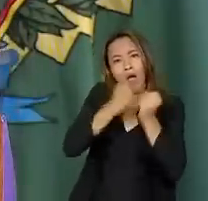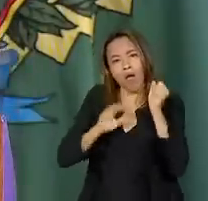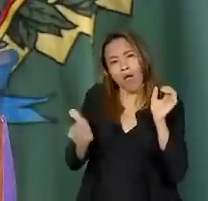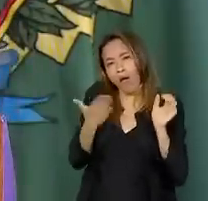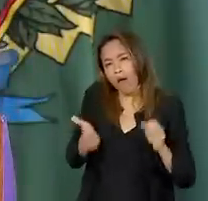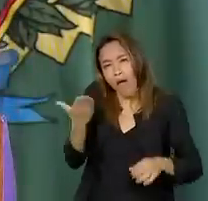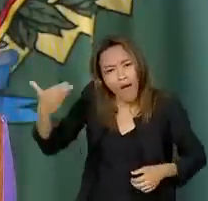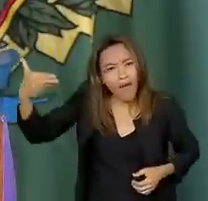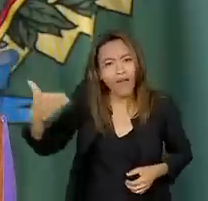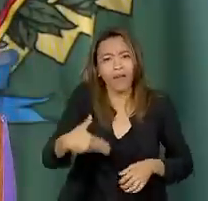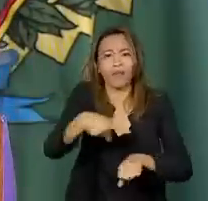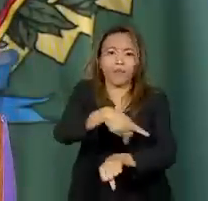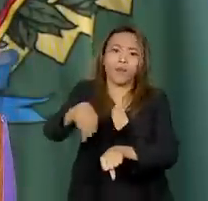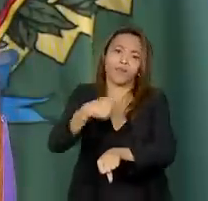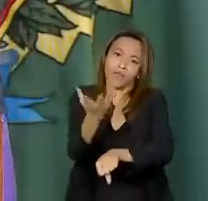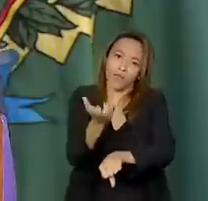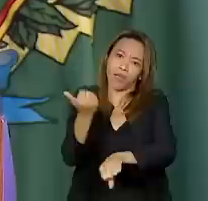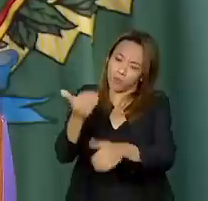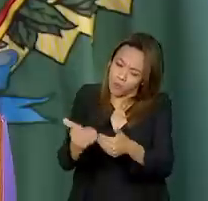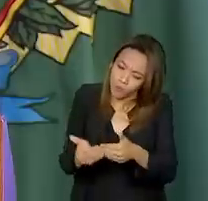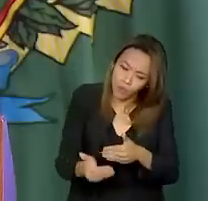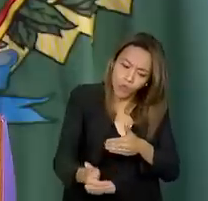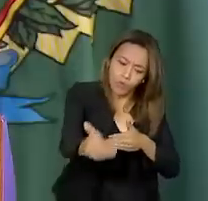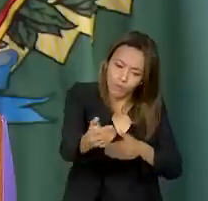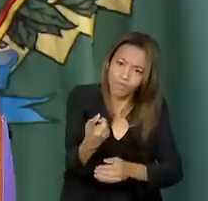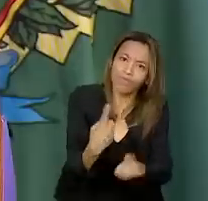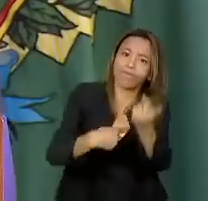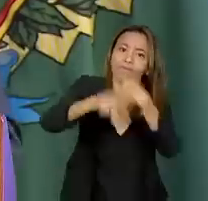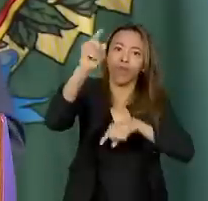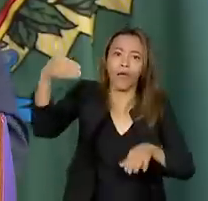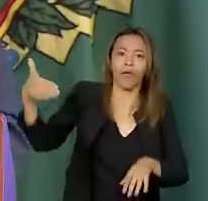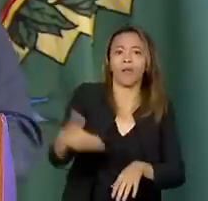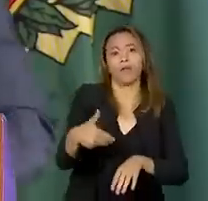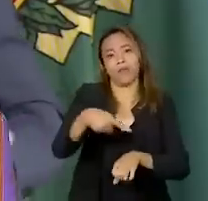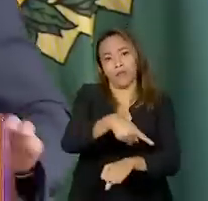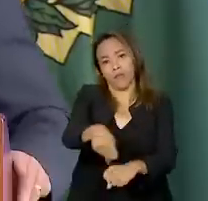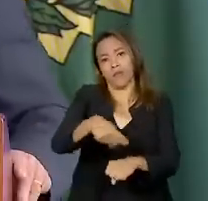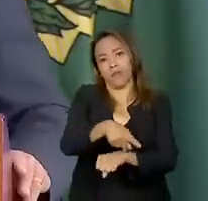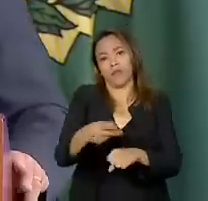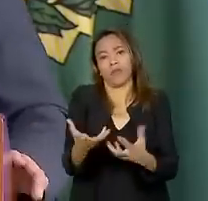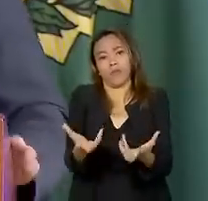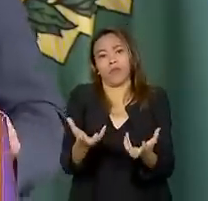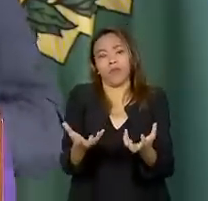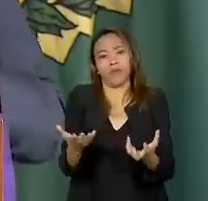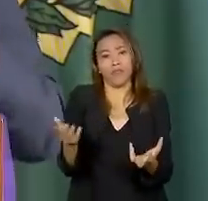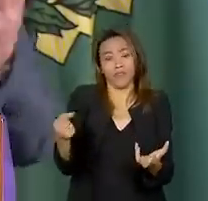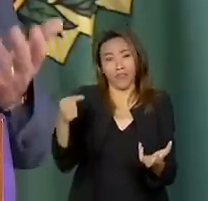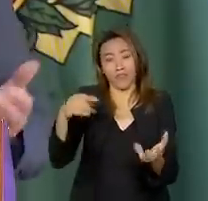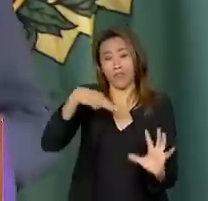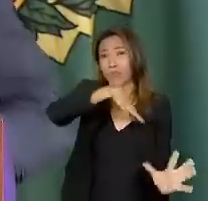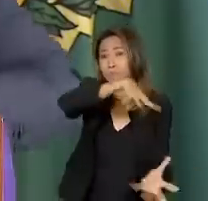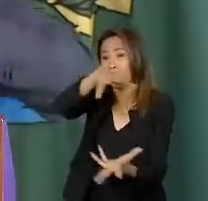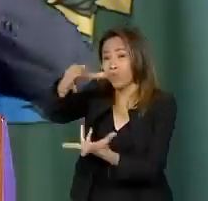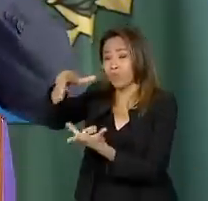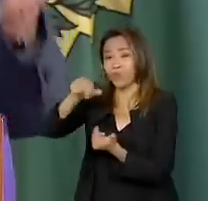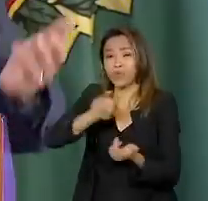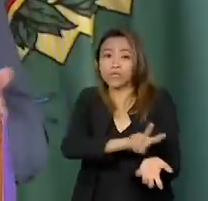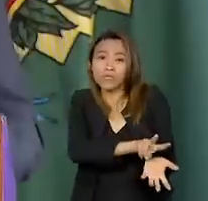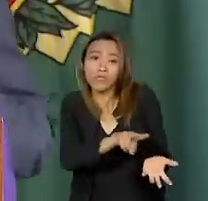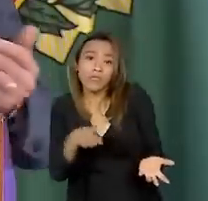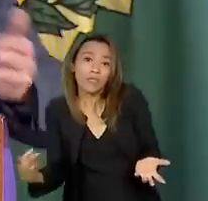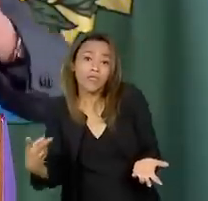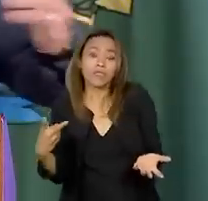que nós queremos construir. É esse país que, nesse mundo de transição energética,